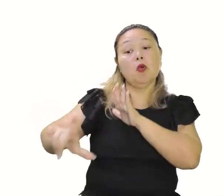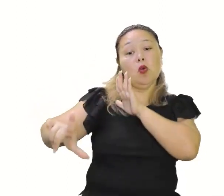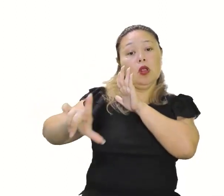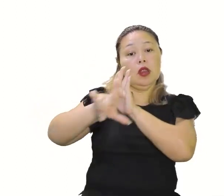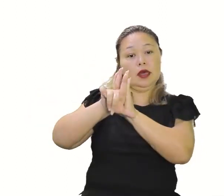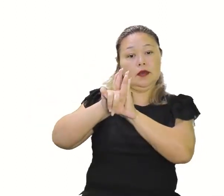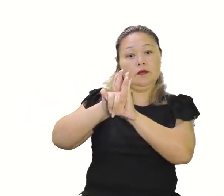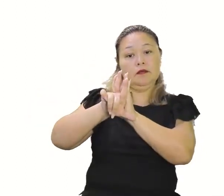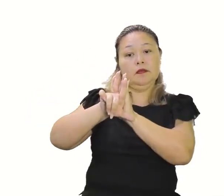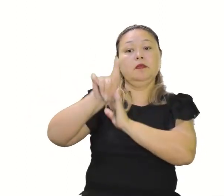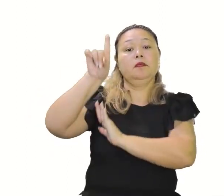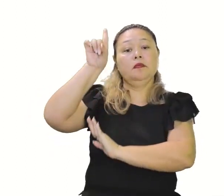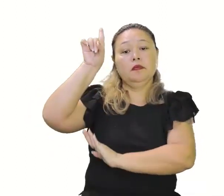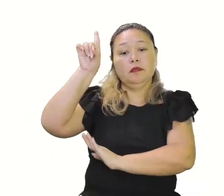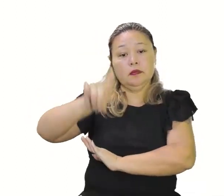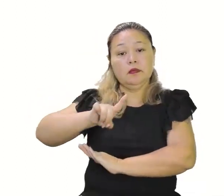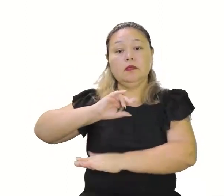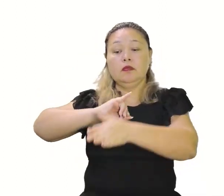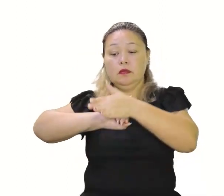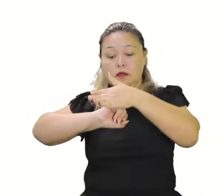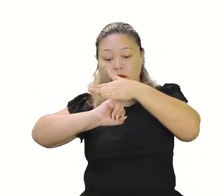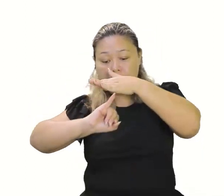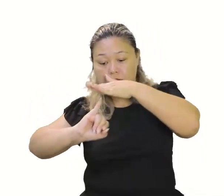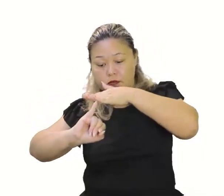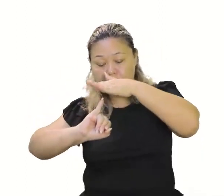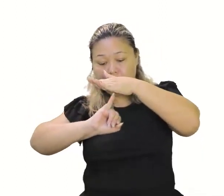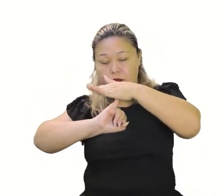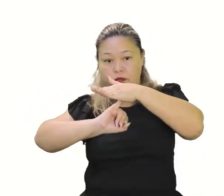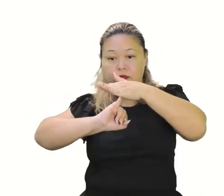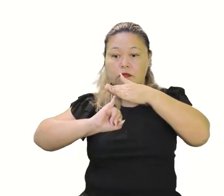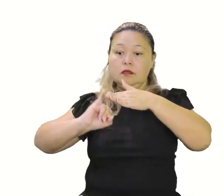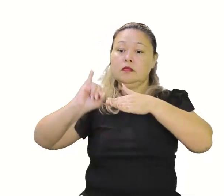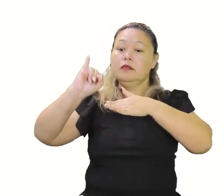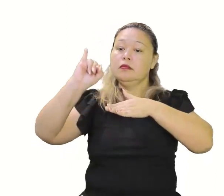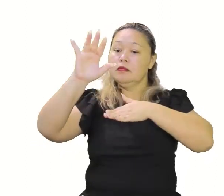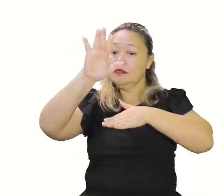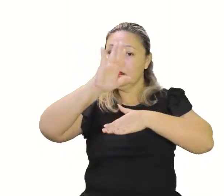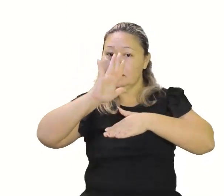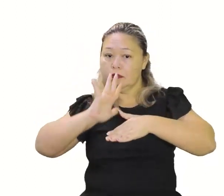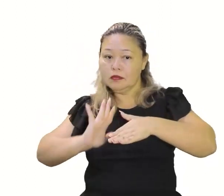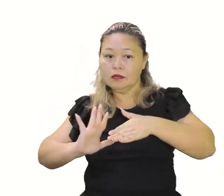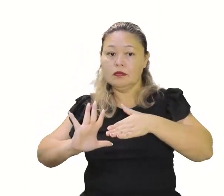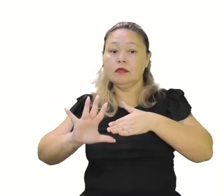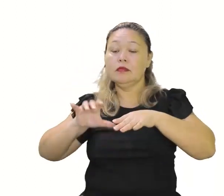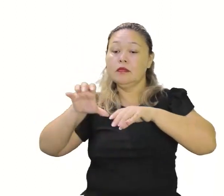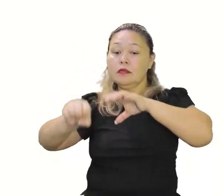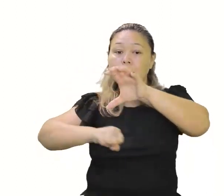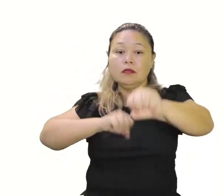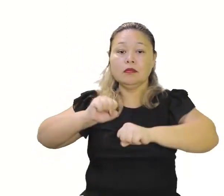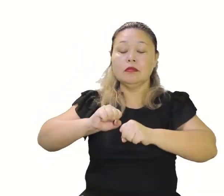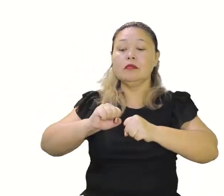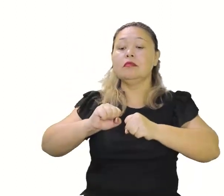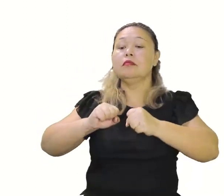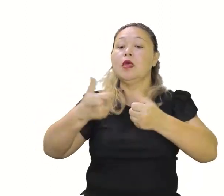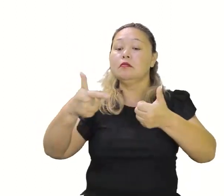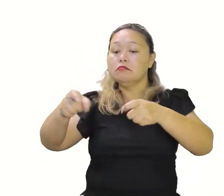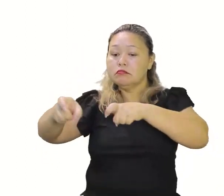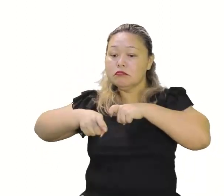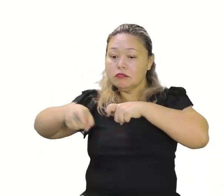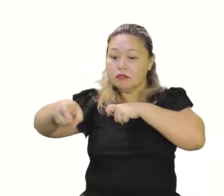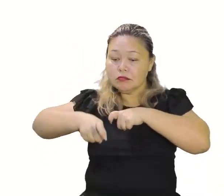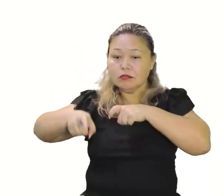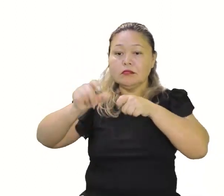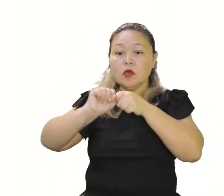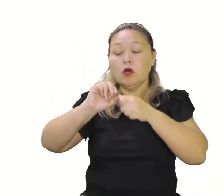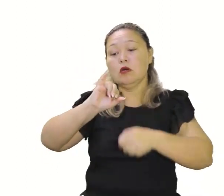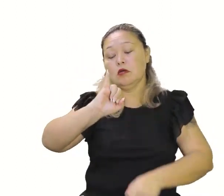por lei, segundo o Instituto Nacional de Colonização e Reforma Agrária,